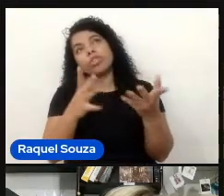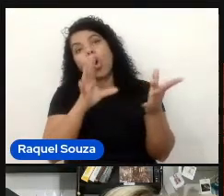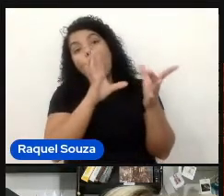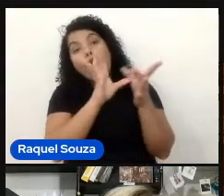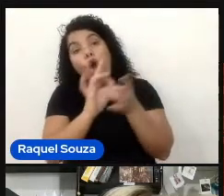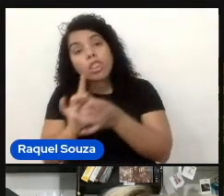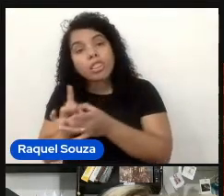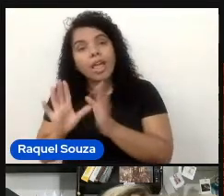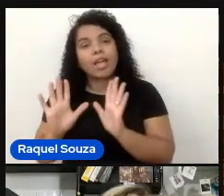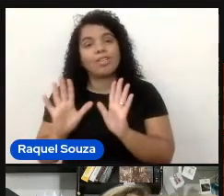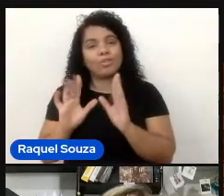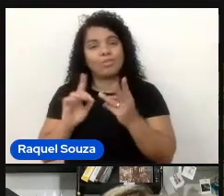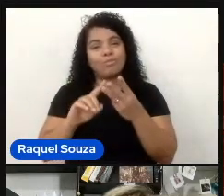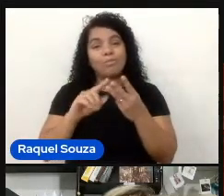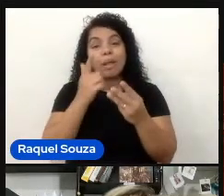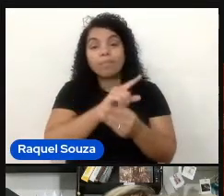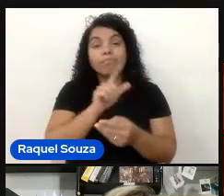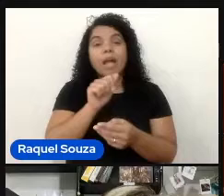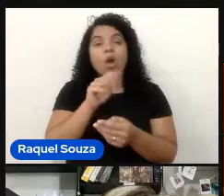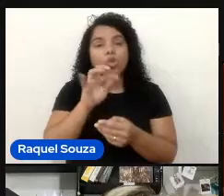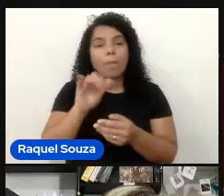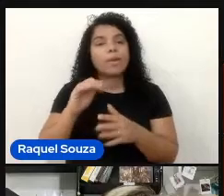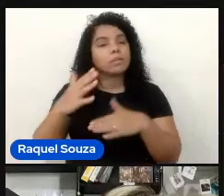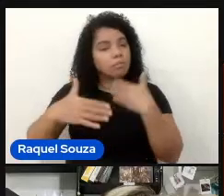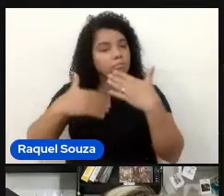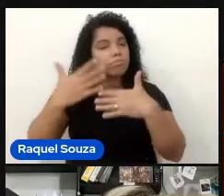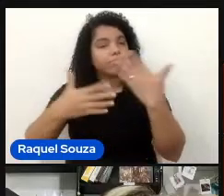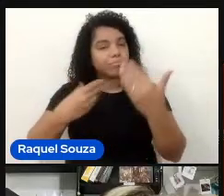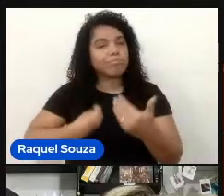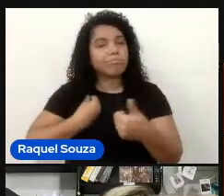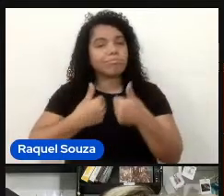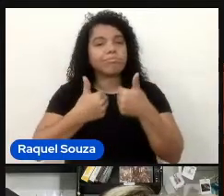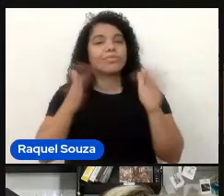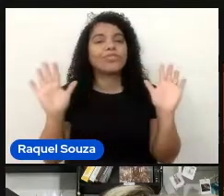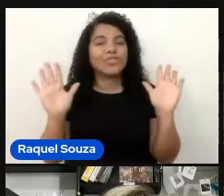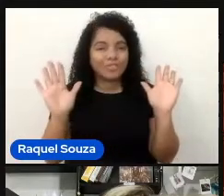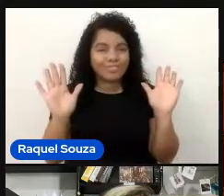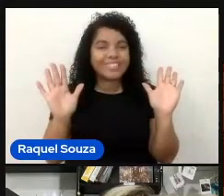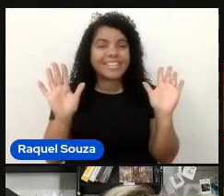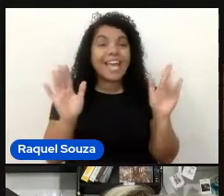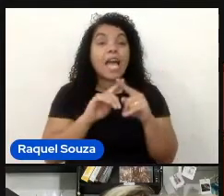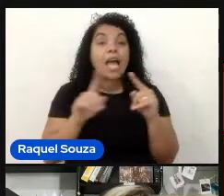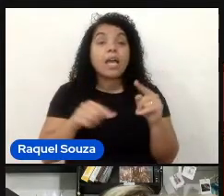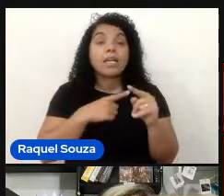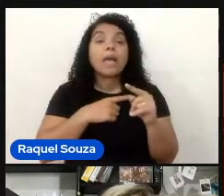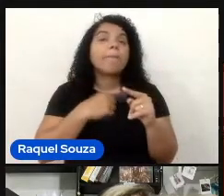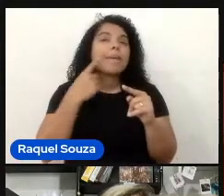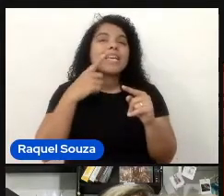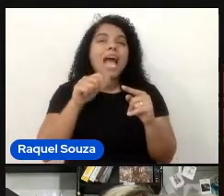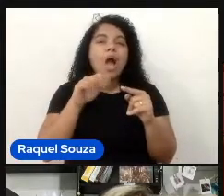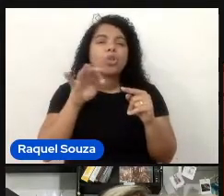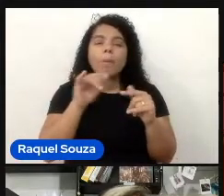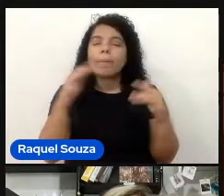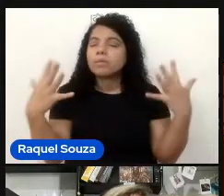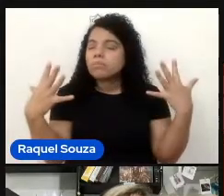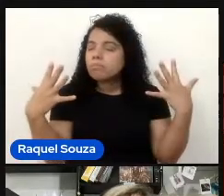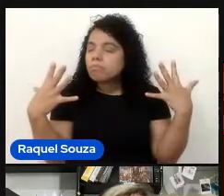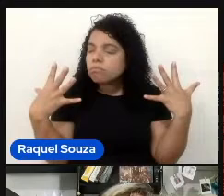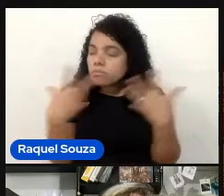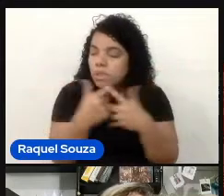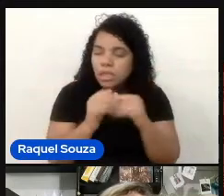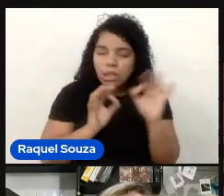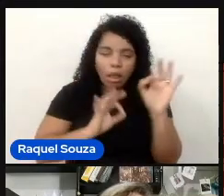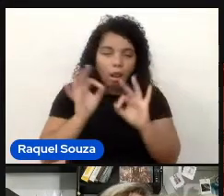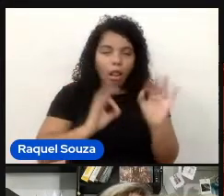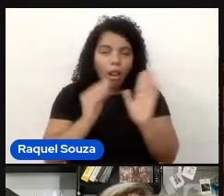que a automação ela flua, sabe. Imagina que a gente faz uma automação, tá toda linda, bonito, o código tá maduro, mas a